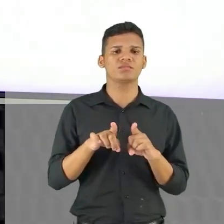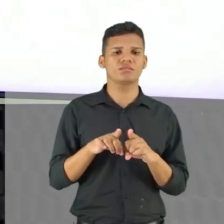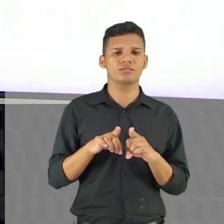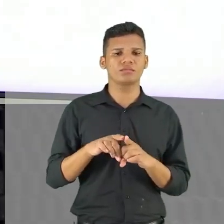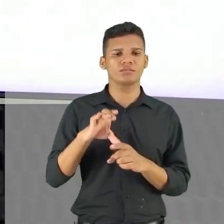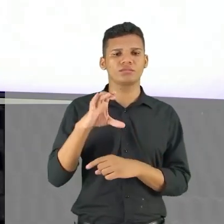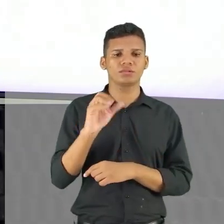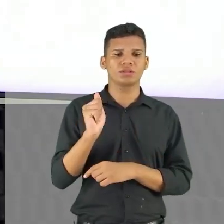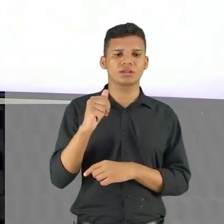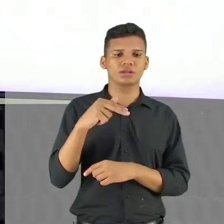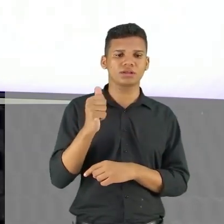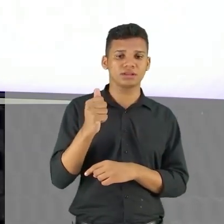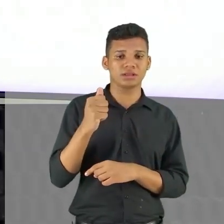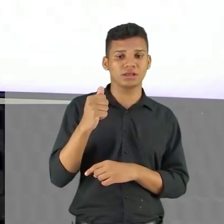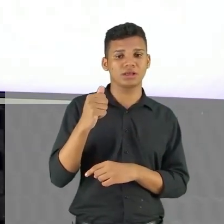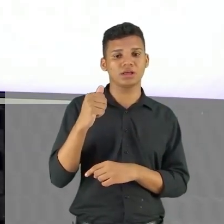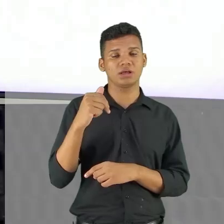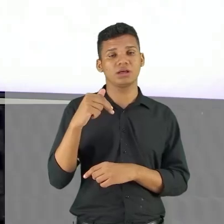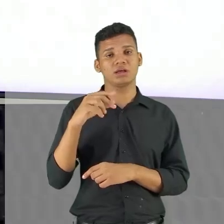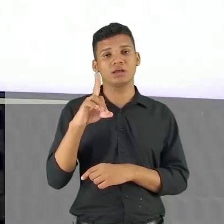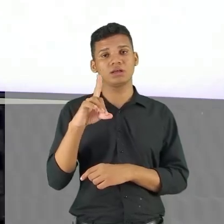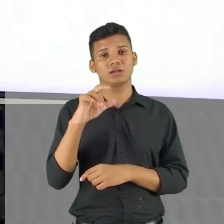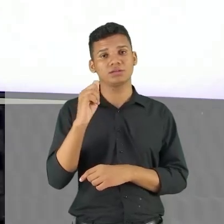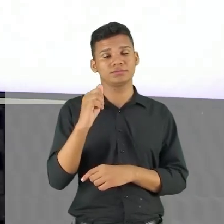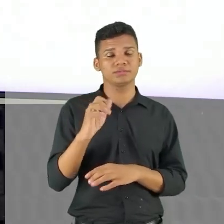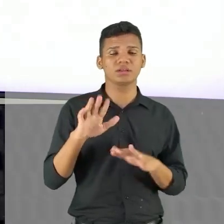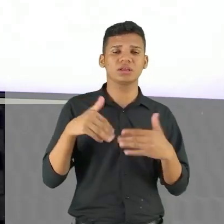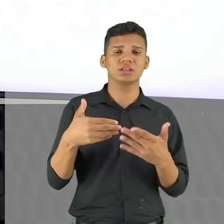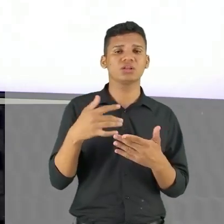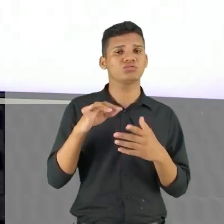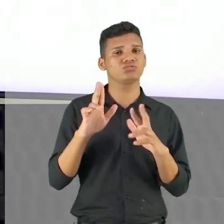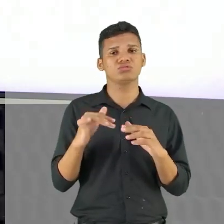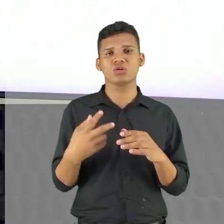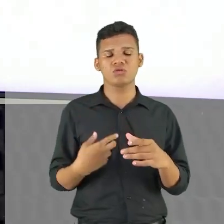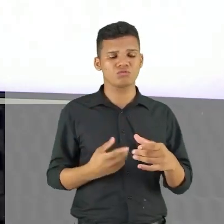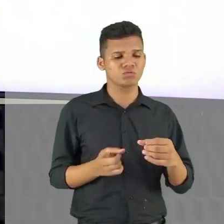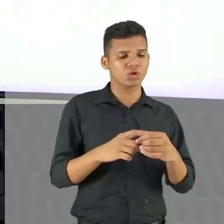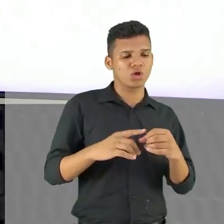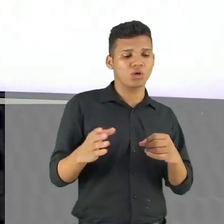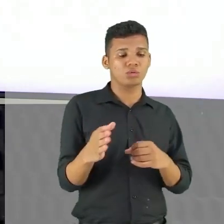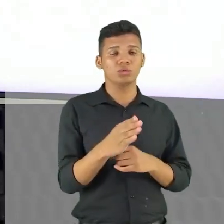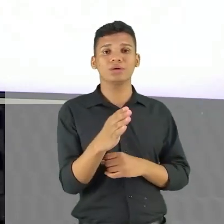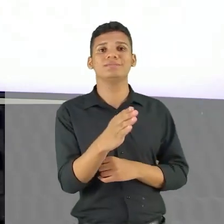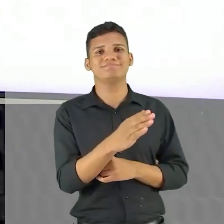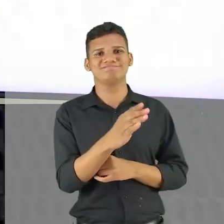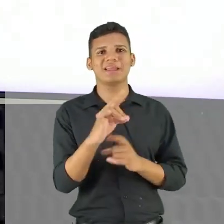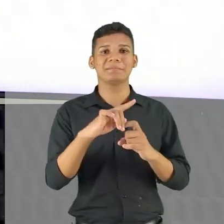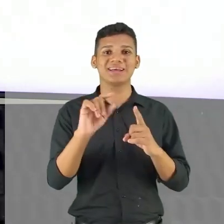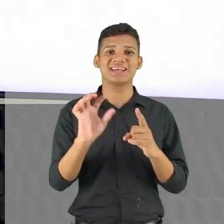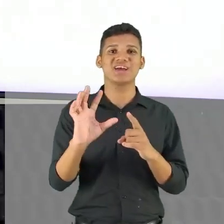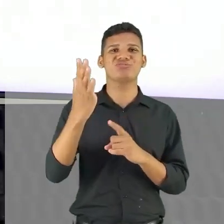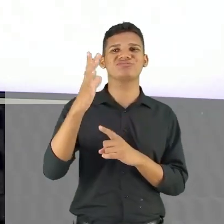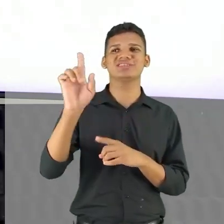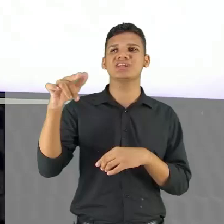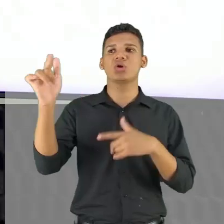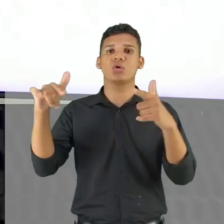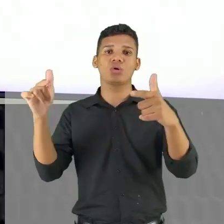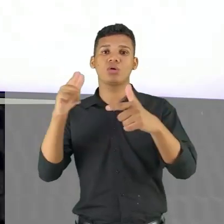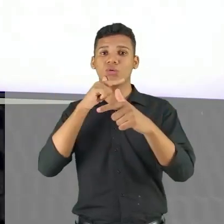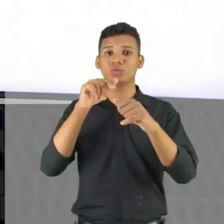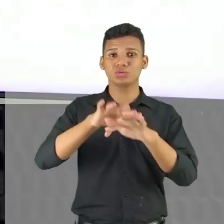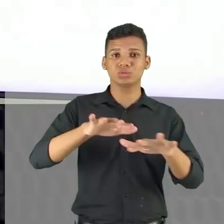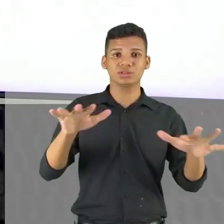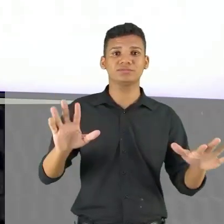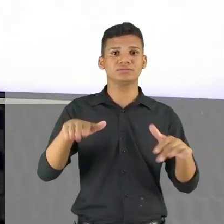o bacalhau nunca mais voltou. E o que ocorreu no Atlântico Norte está acontecendo em outros mares. Os